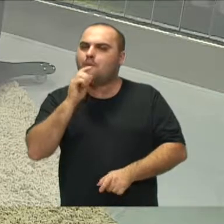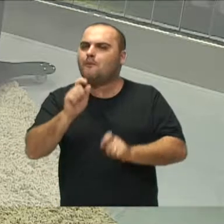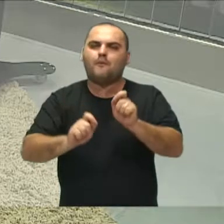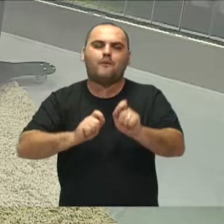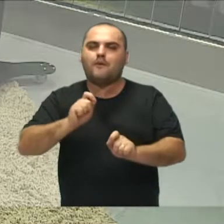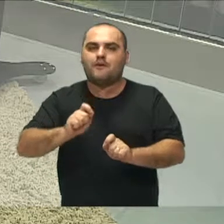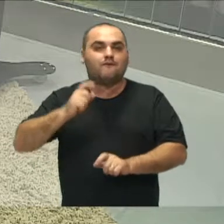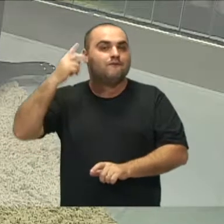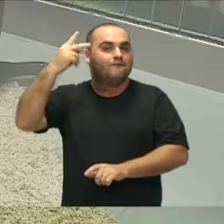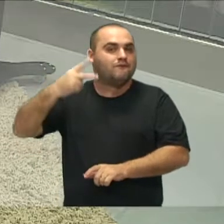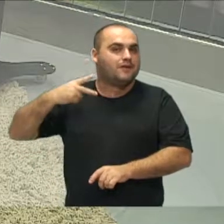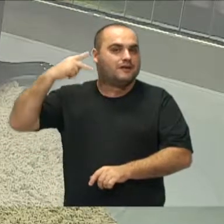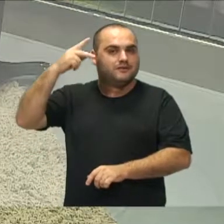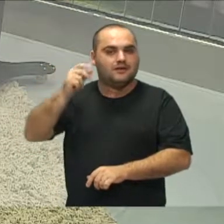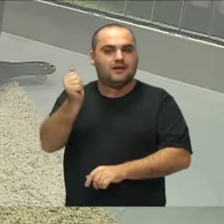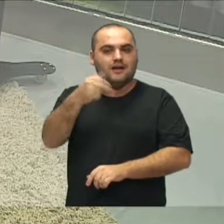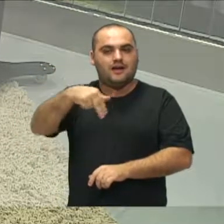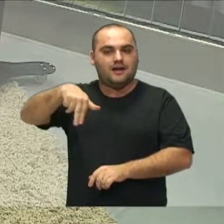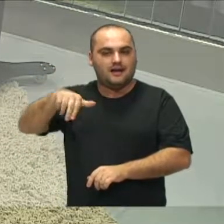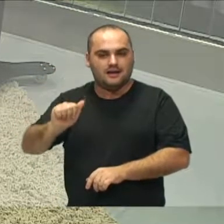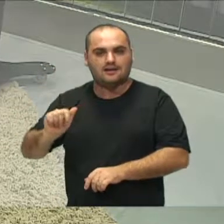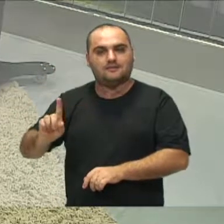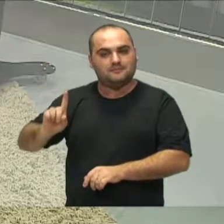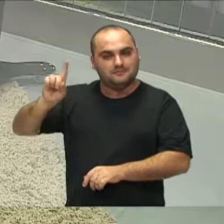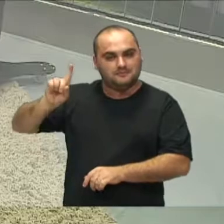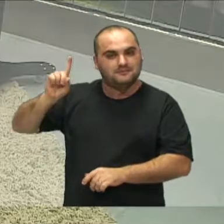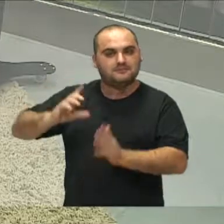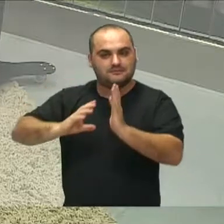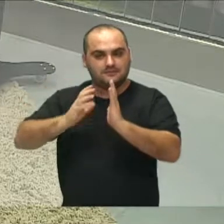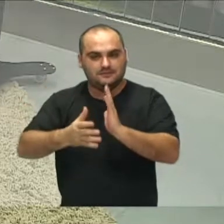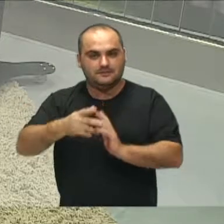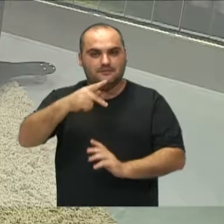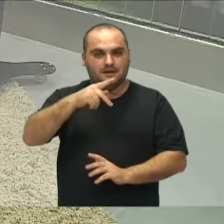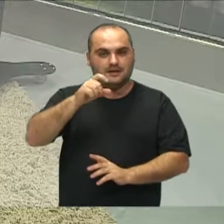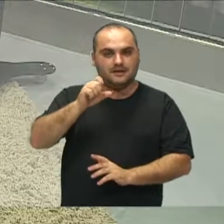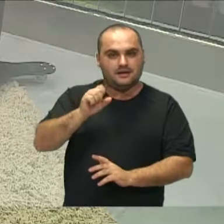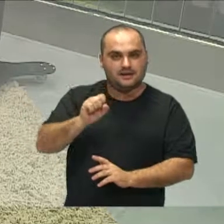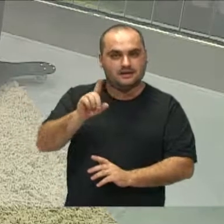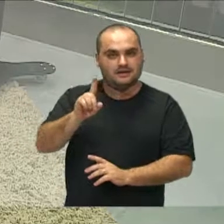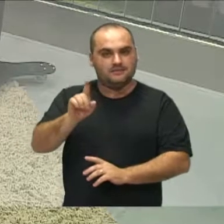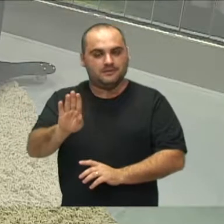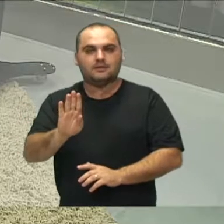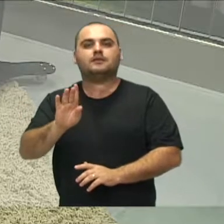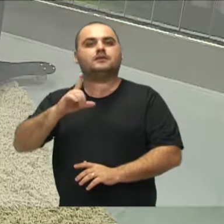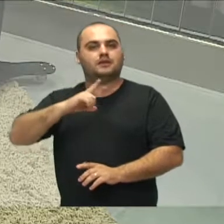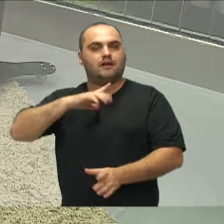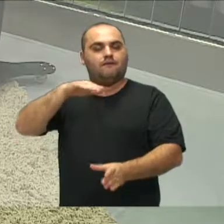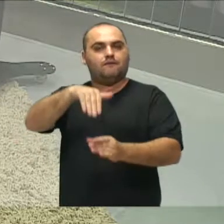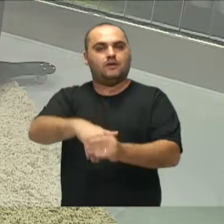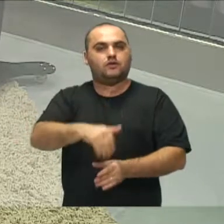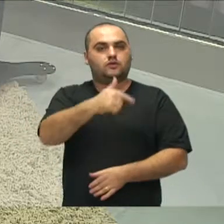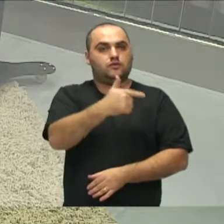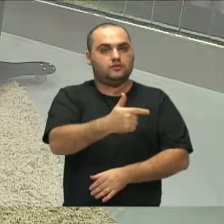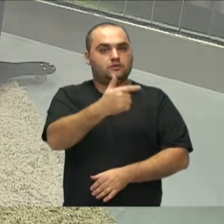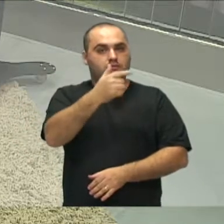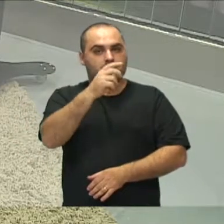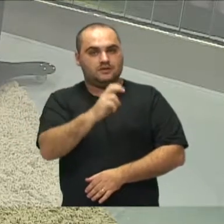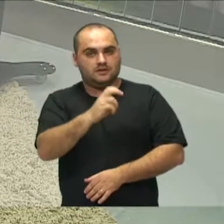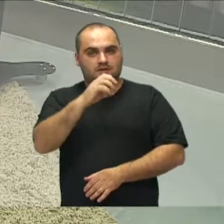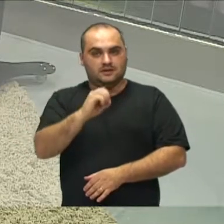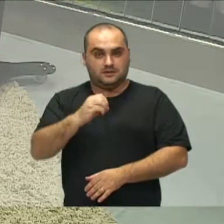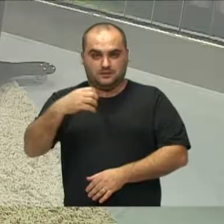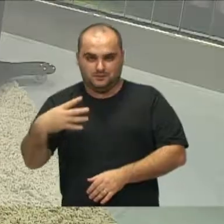mais sobre a vereadora Ana Carolina, do PSDB, eleita com 2.504 votos. Tudo